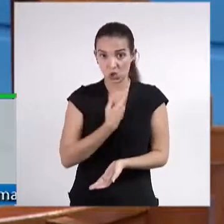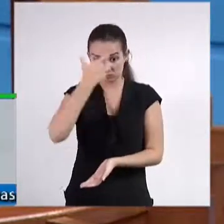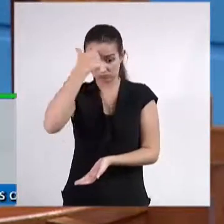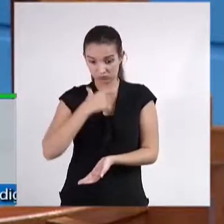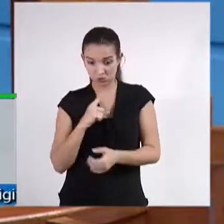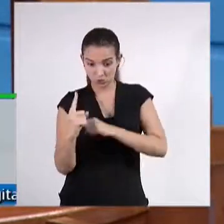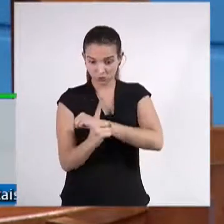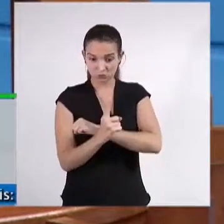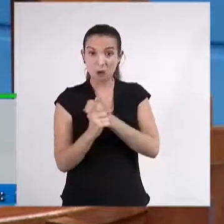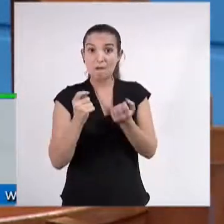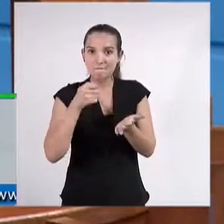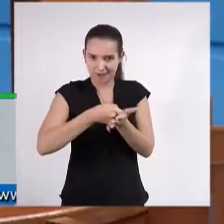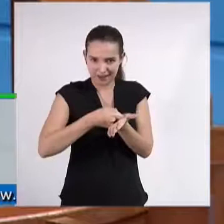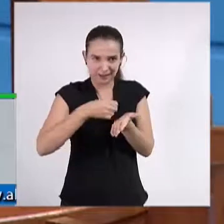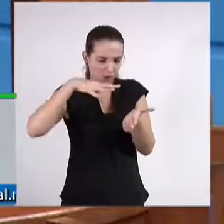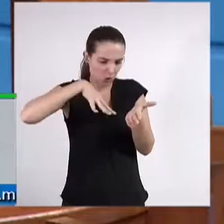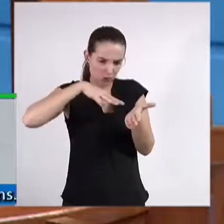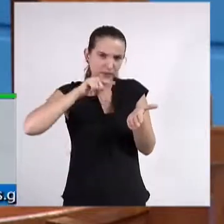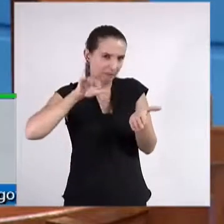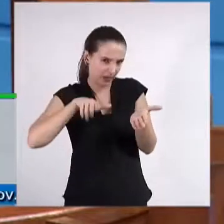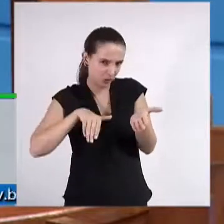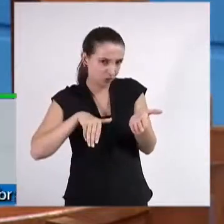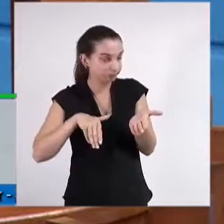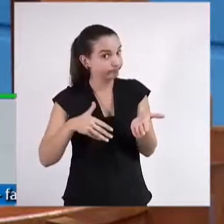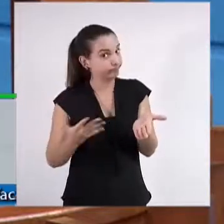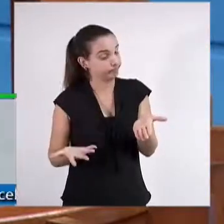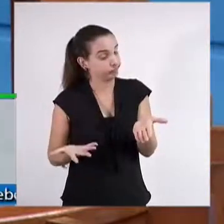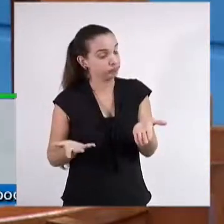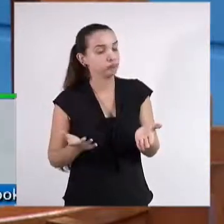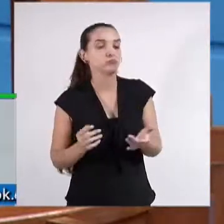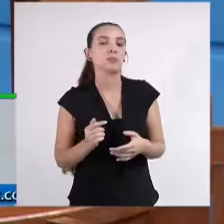uma comparação ontem na reunião, porque sempre que há